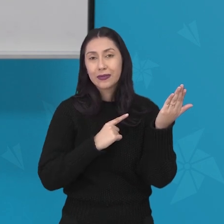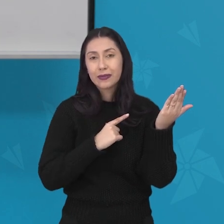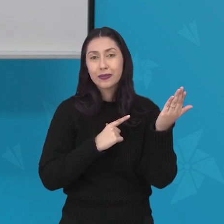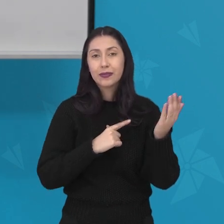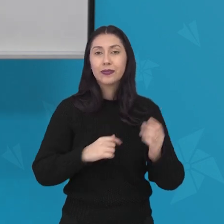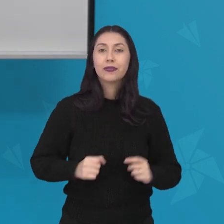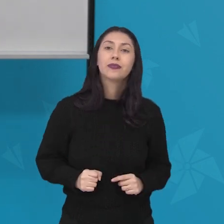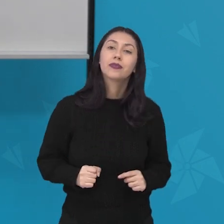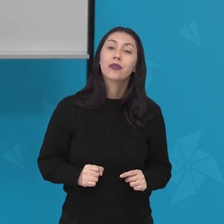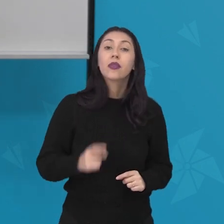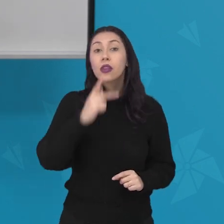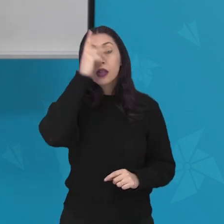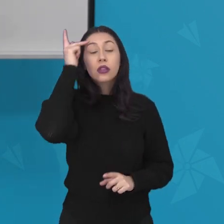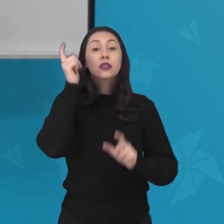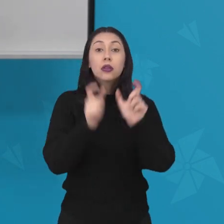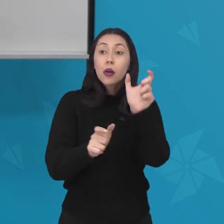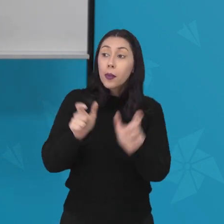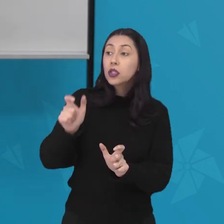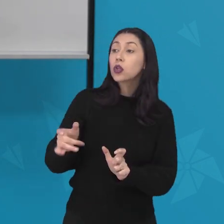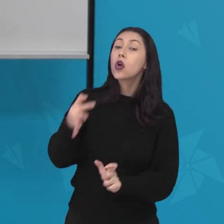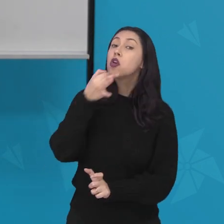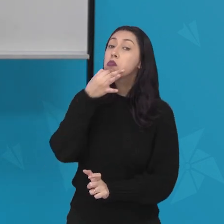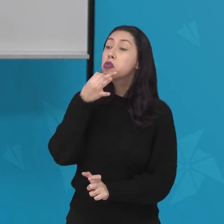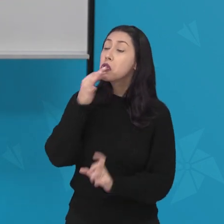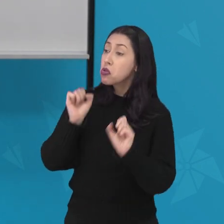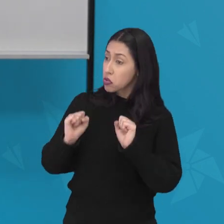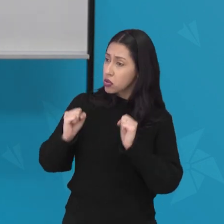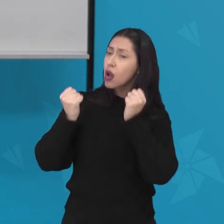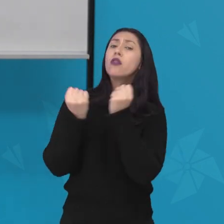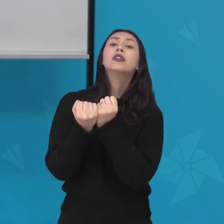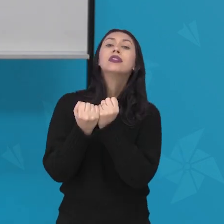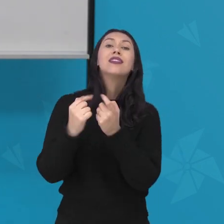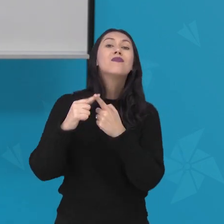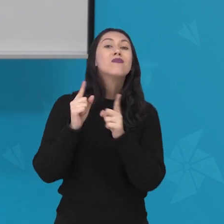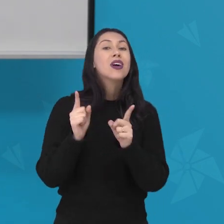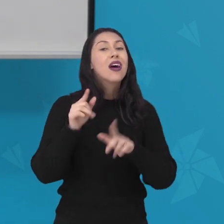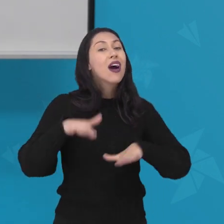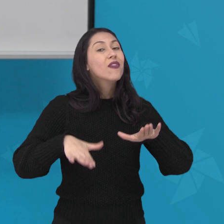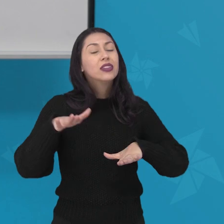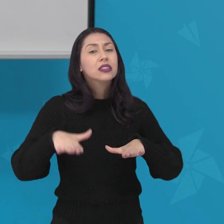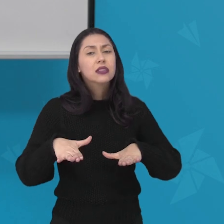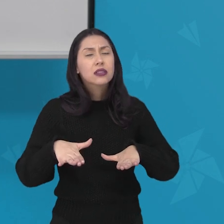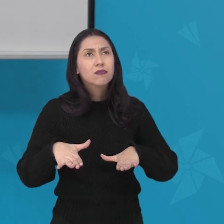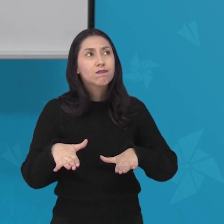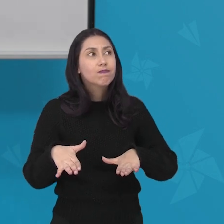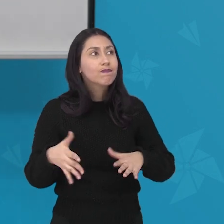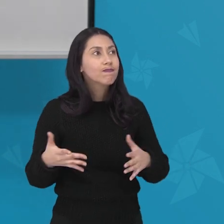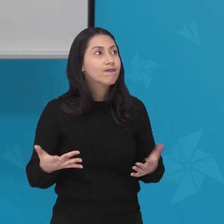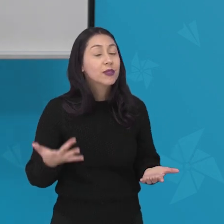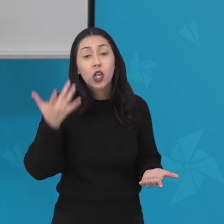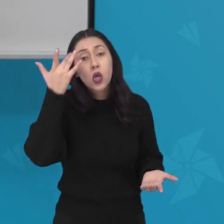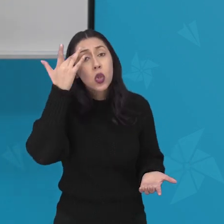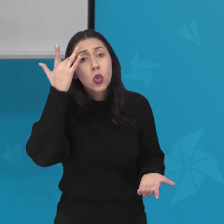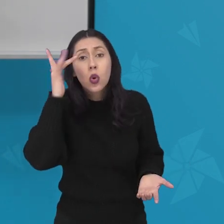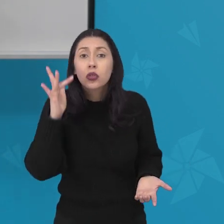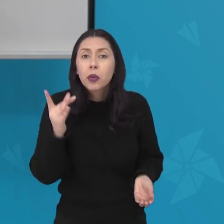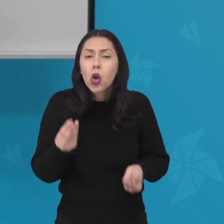As pessoas defendem suas opiniões e muitas vezes elas nem sabem exatamente a origem dessas